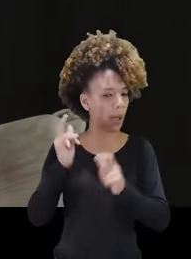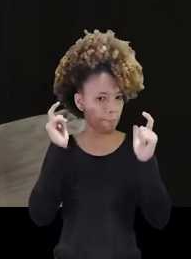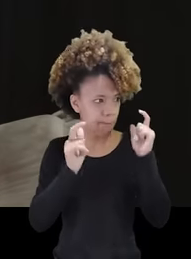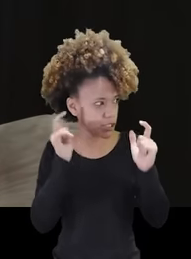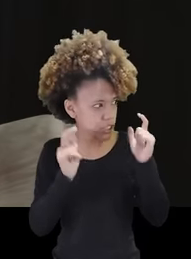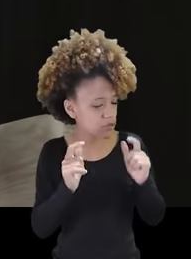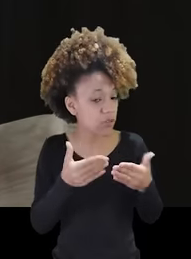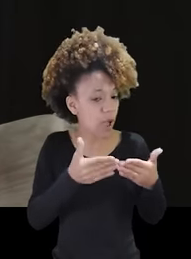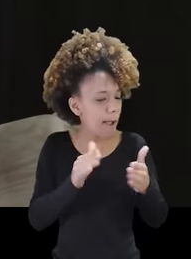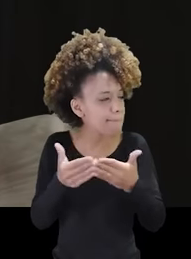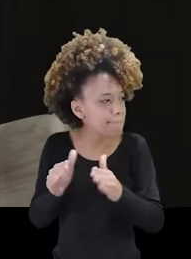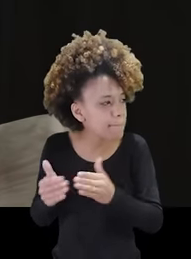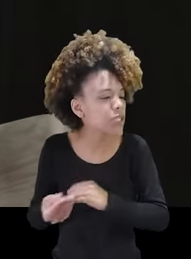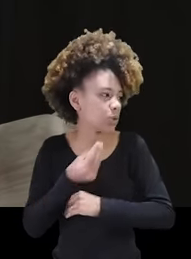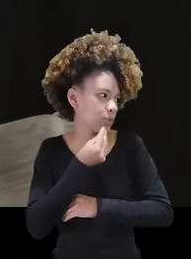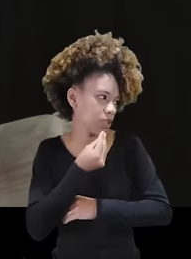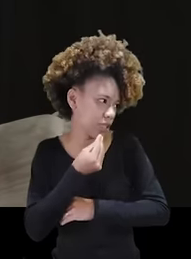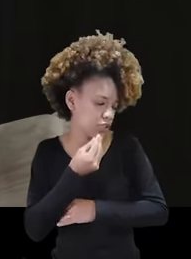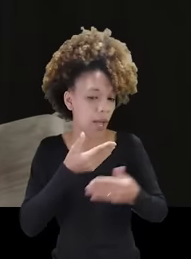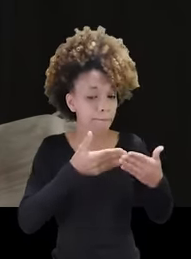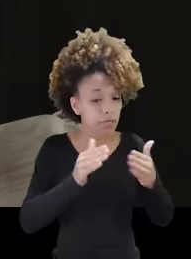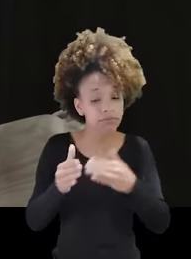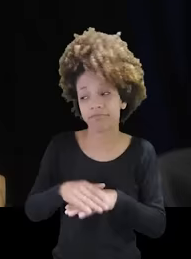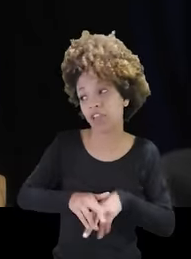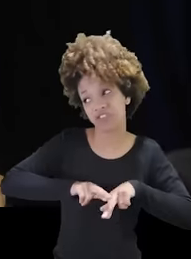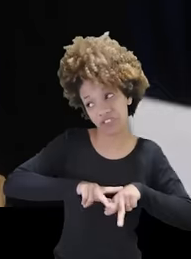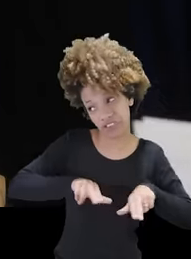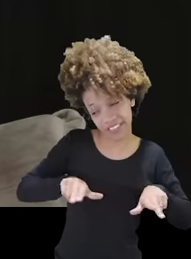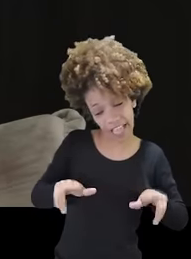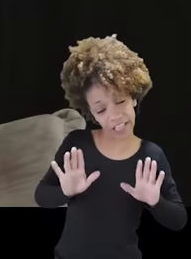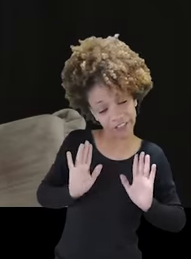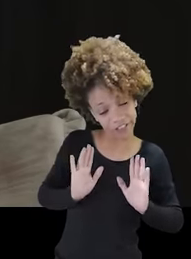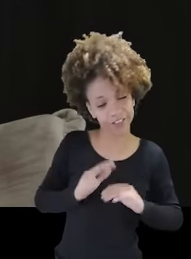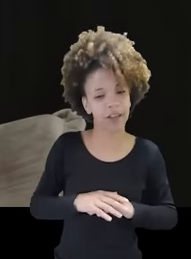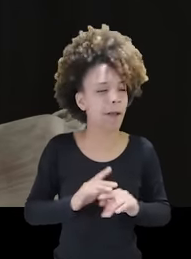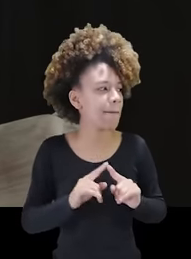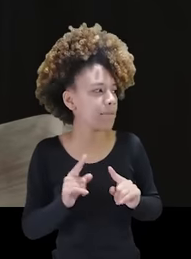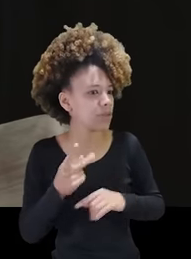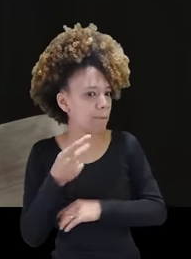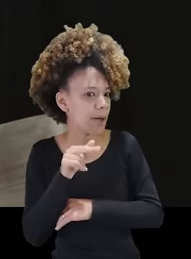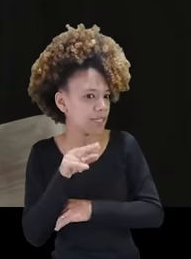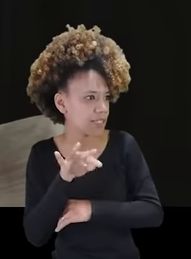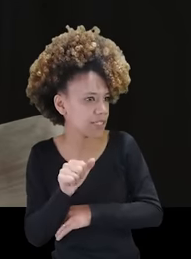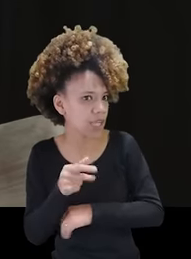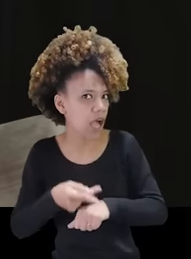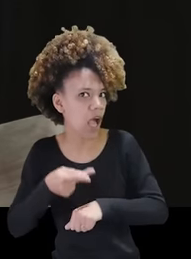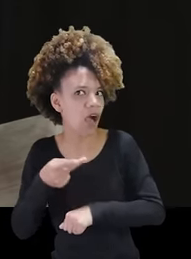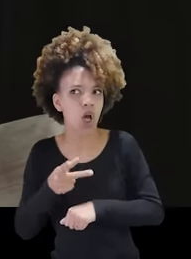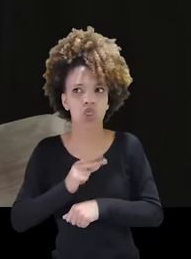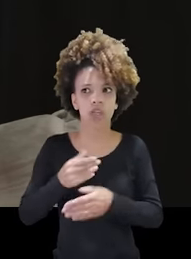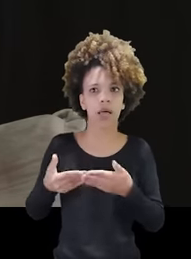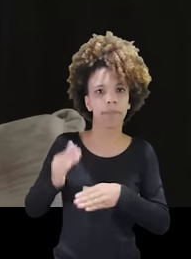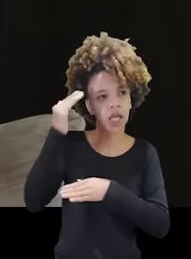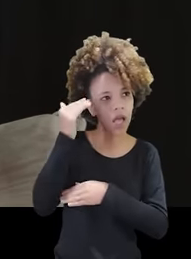então você fala eles estão abrindo eles estão abrindo eles estão abrindo diversidade aí quando parasita ganha Fala abriu para